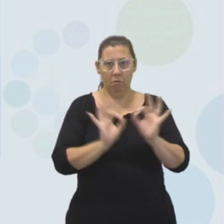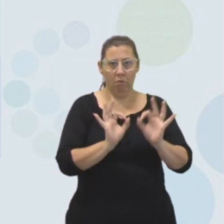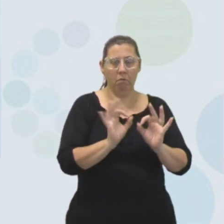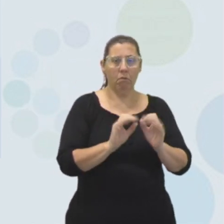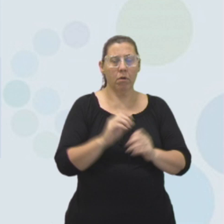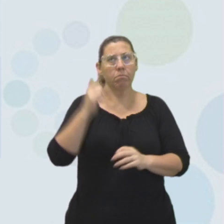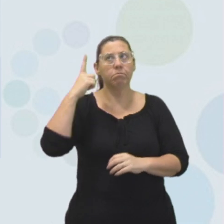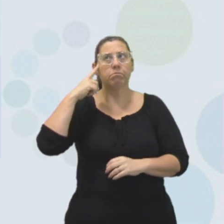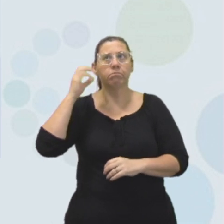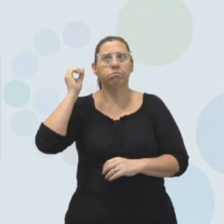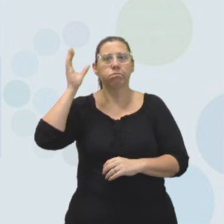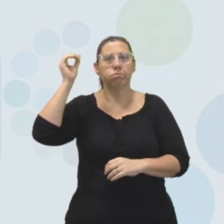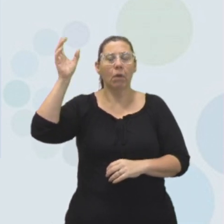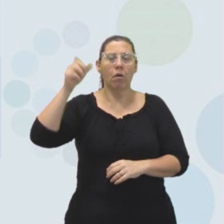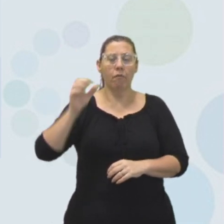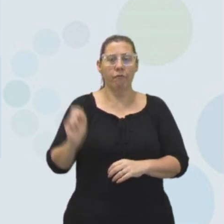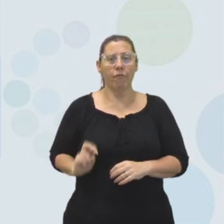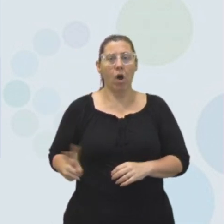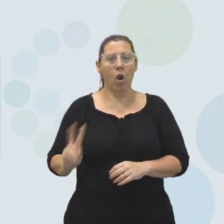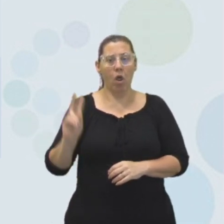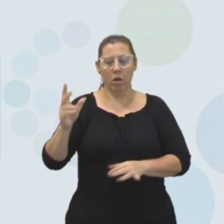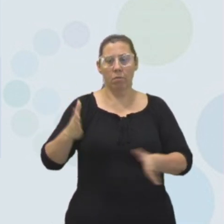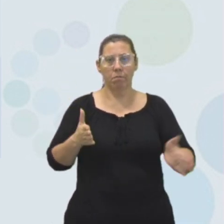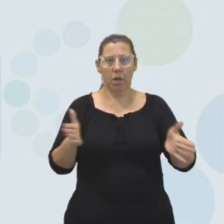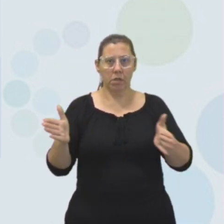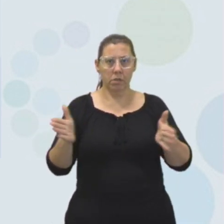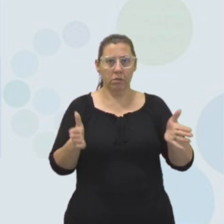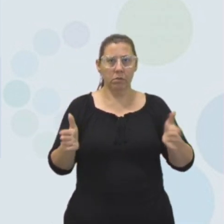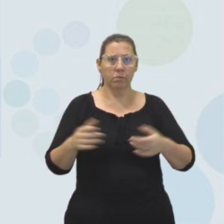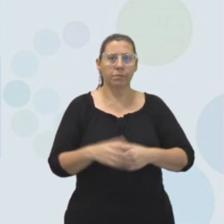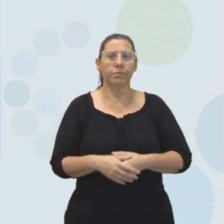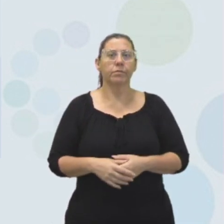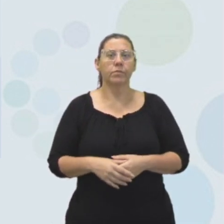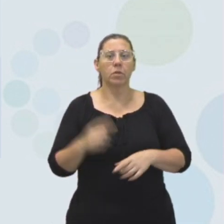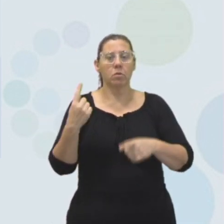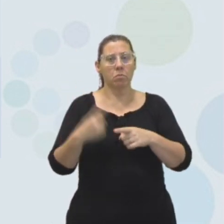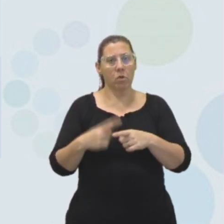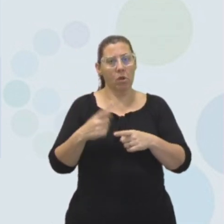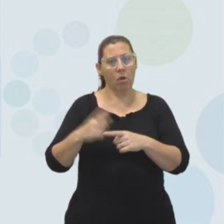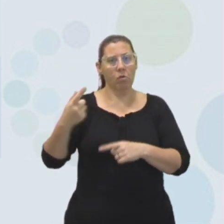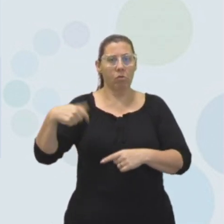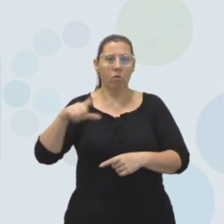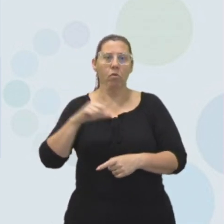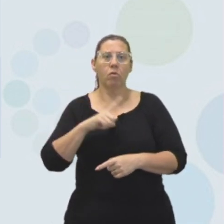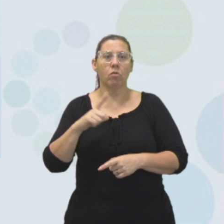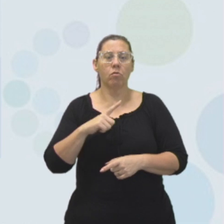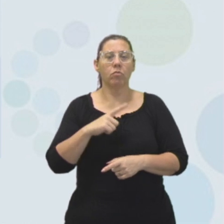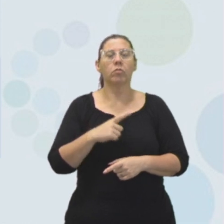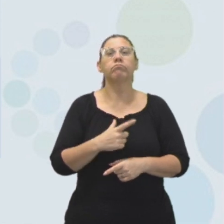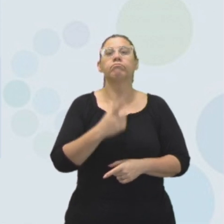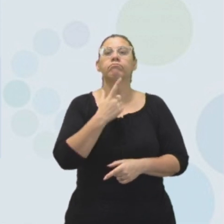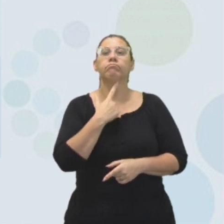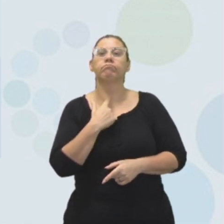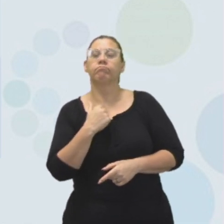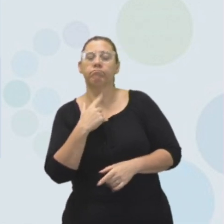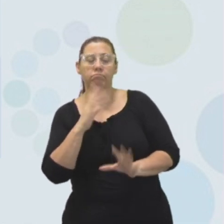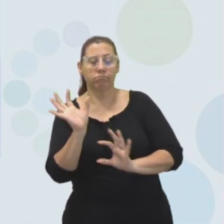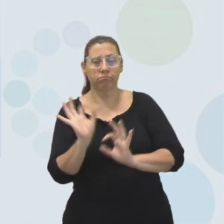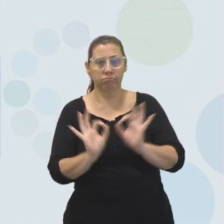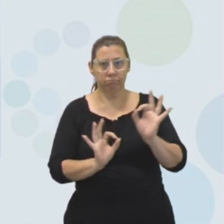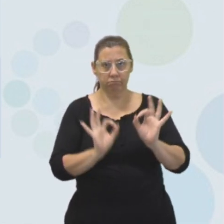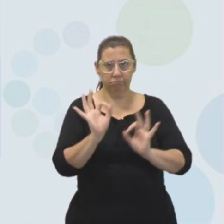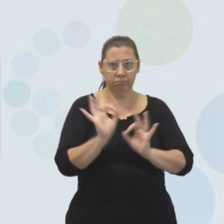muito valorizada neste período por isso mesmo, porque a gente teve a intencionalidade da